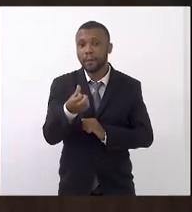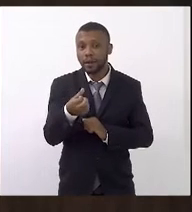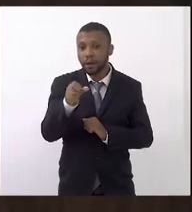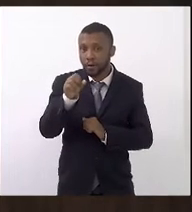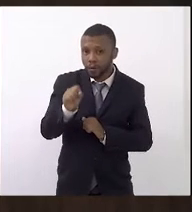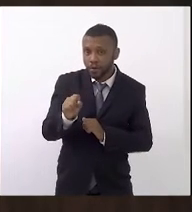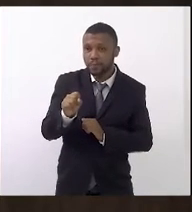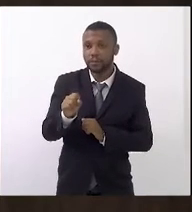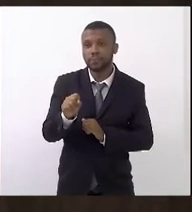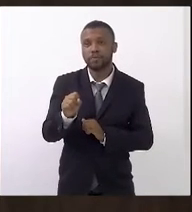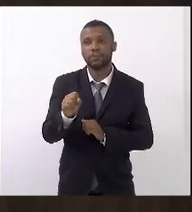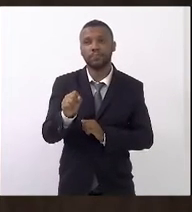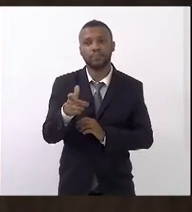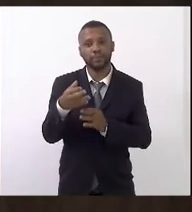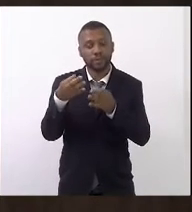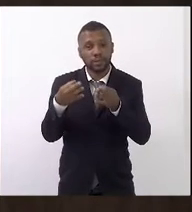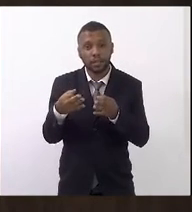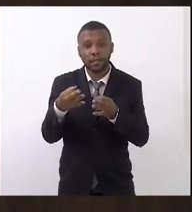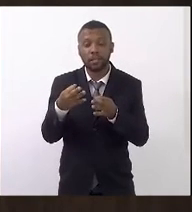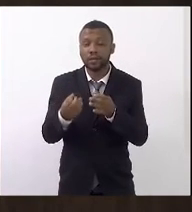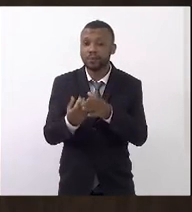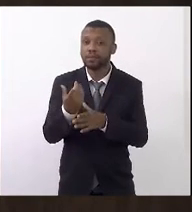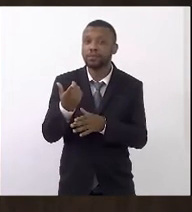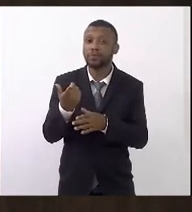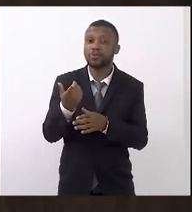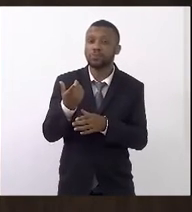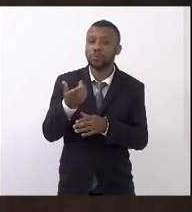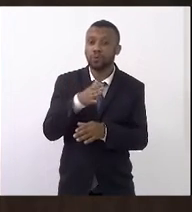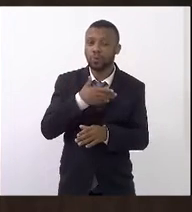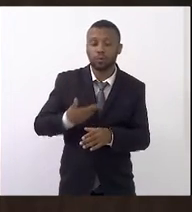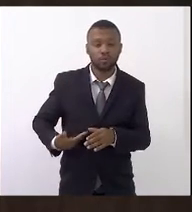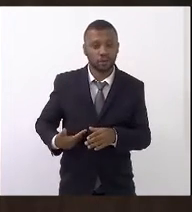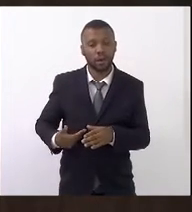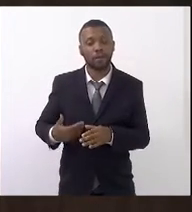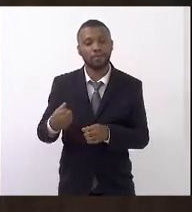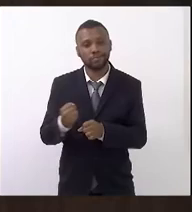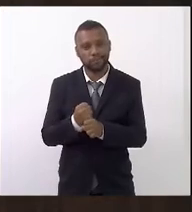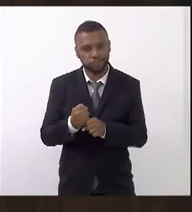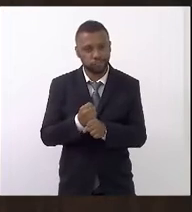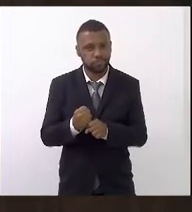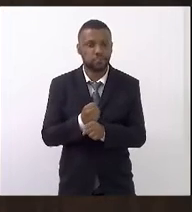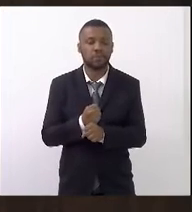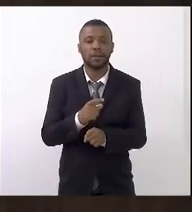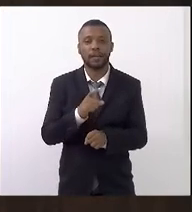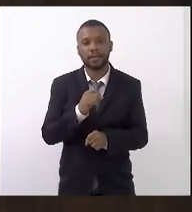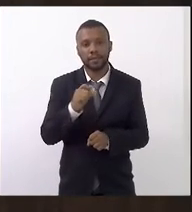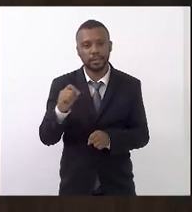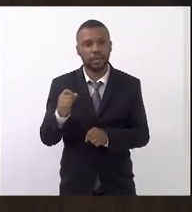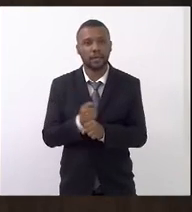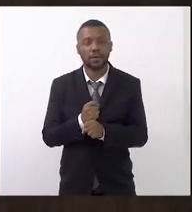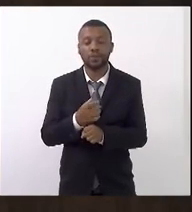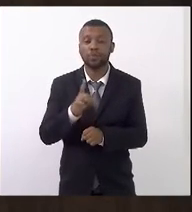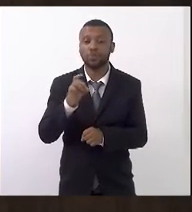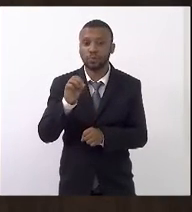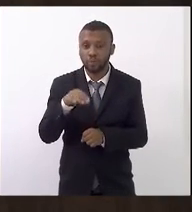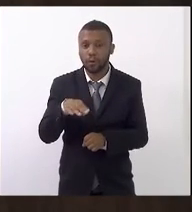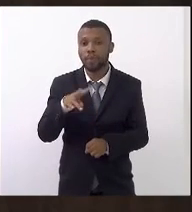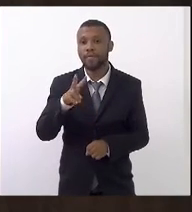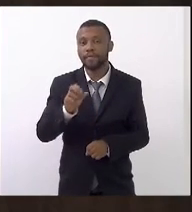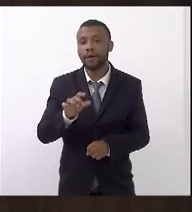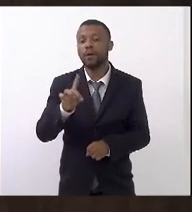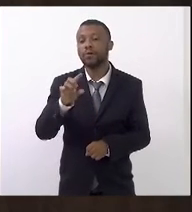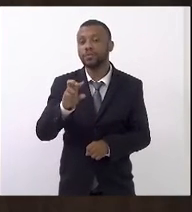5568, né, que institui no Estado o ano 2003 como ano do centenário de Dom Valdir Calheiros. Ah, 5568. Então, certo.